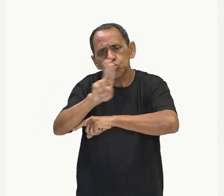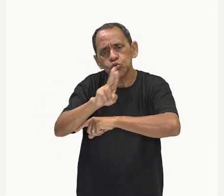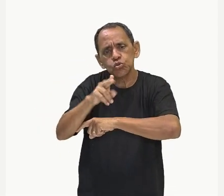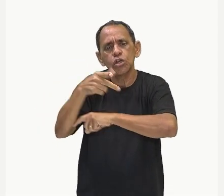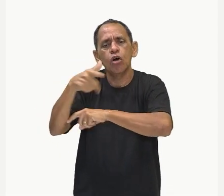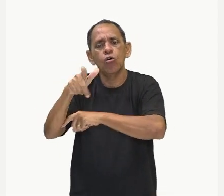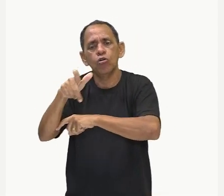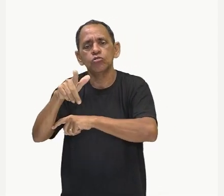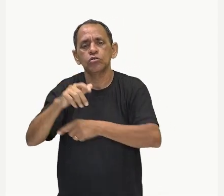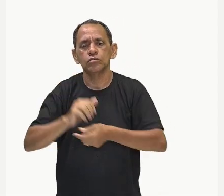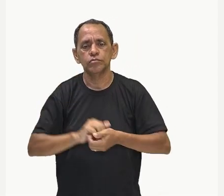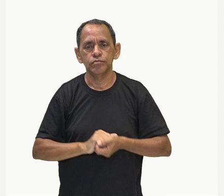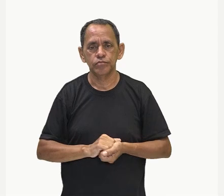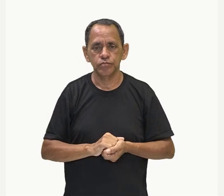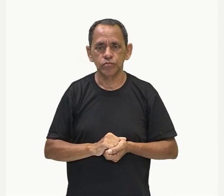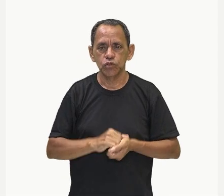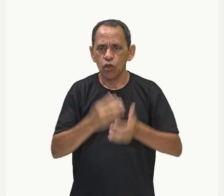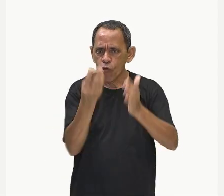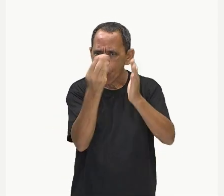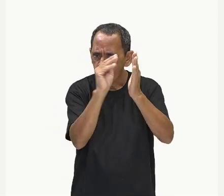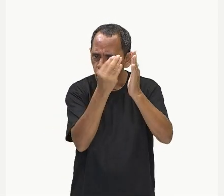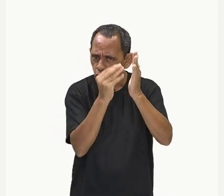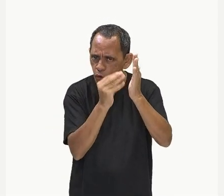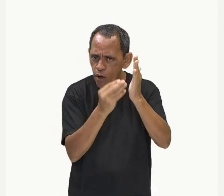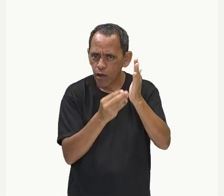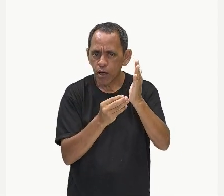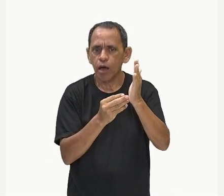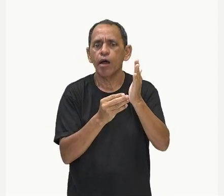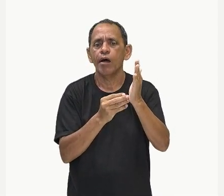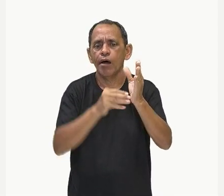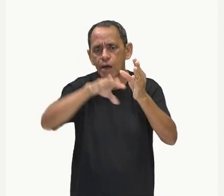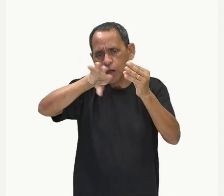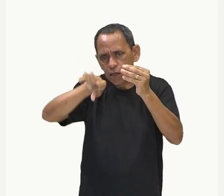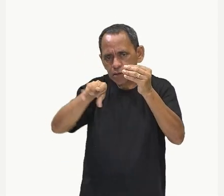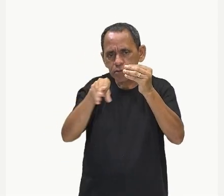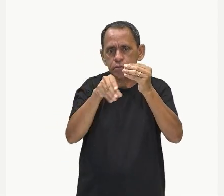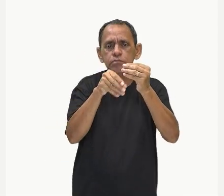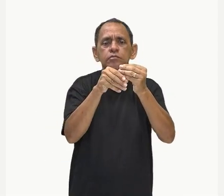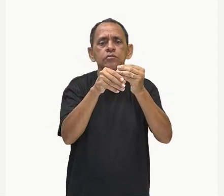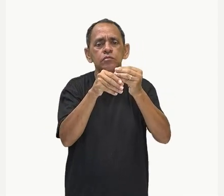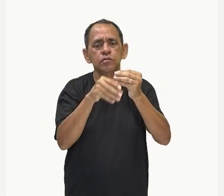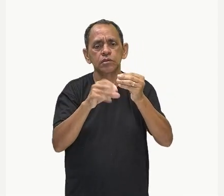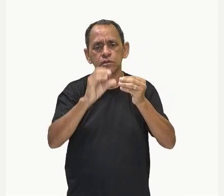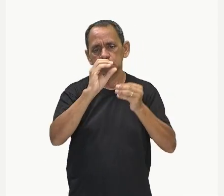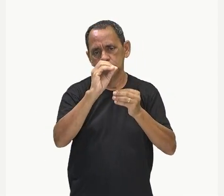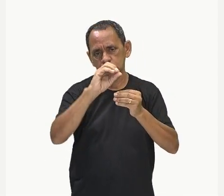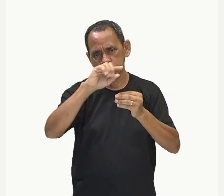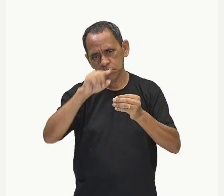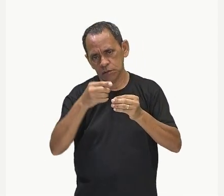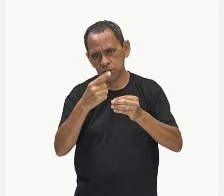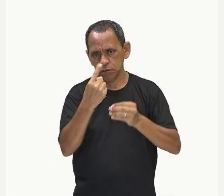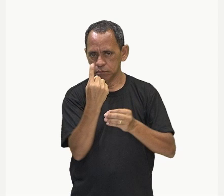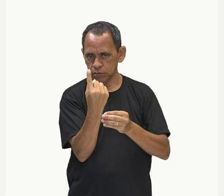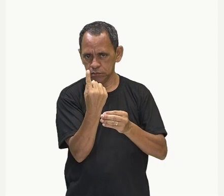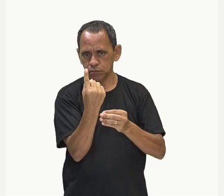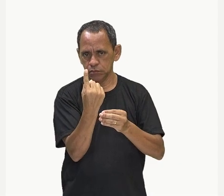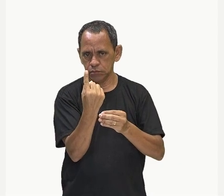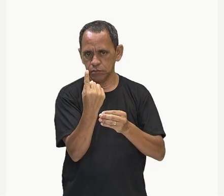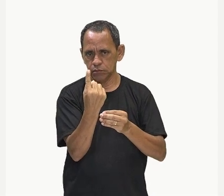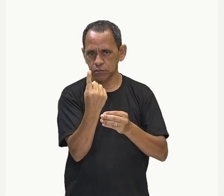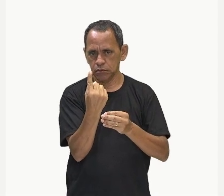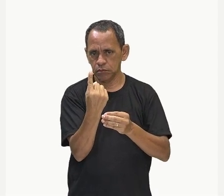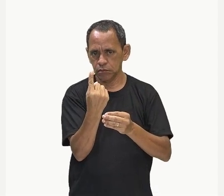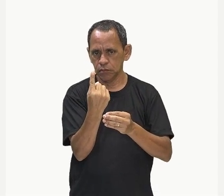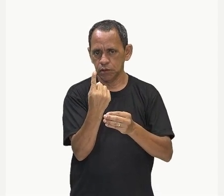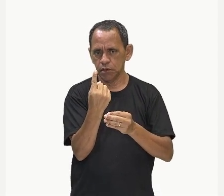do 0,9, se eu for adicionar mais 0,1, ok? Aí eu já passo para